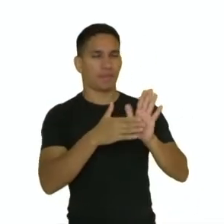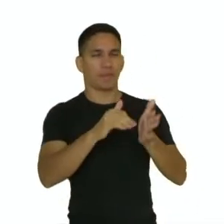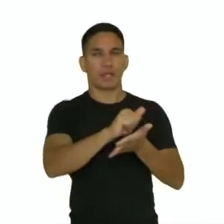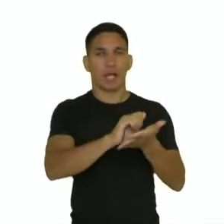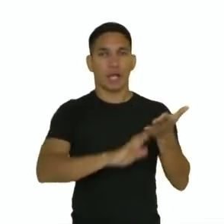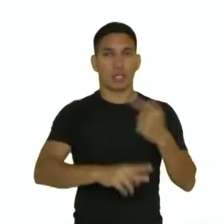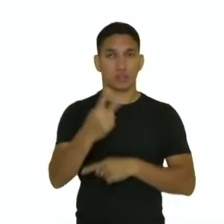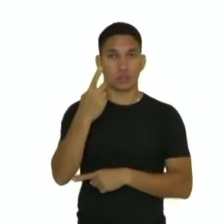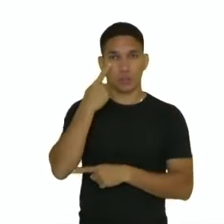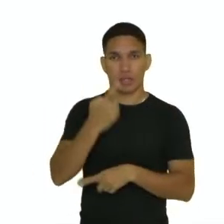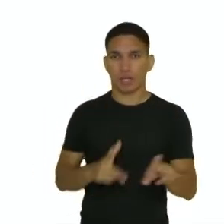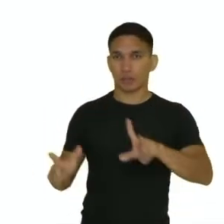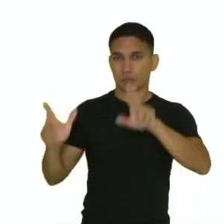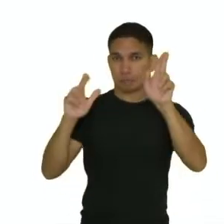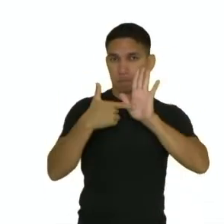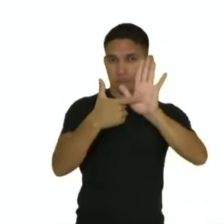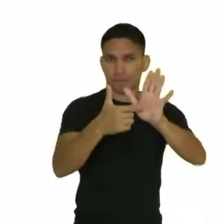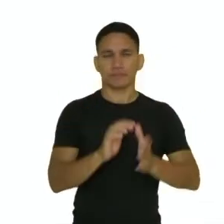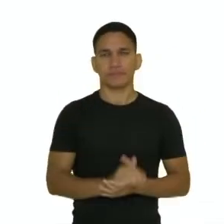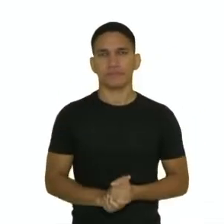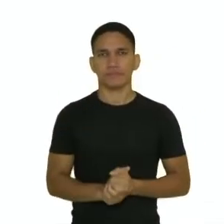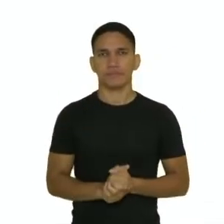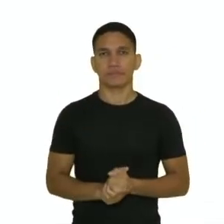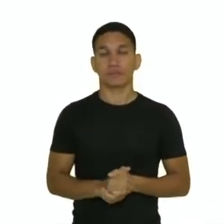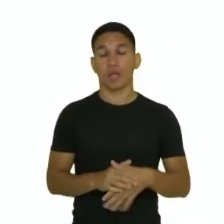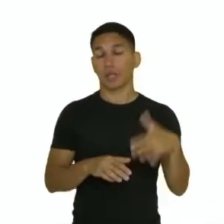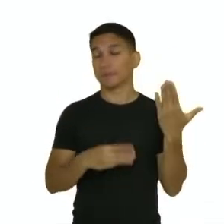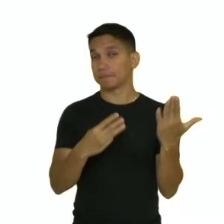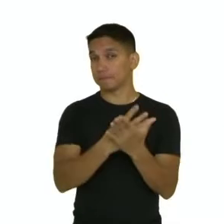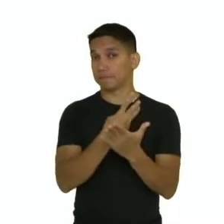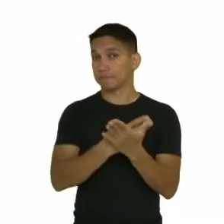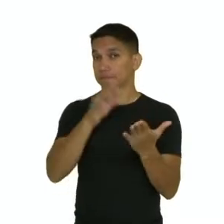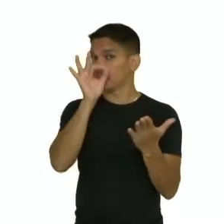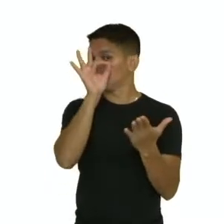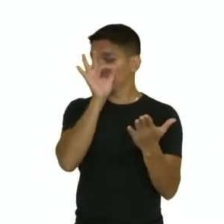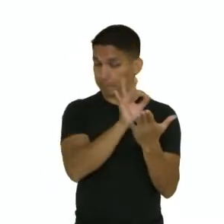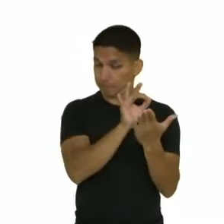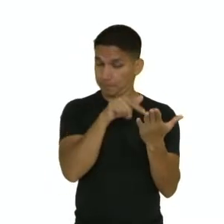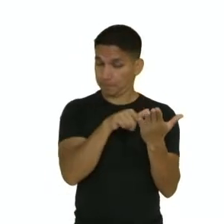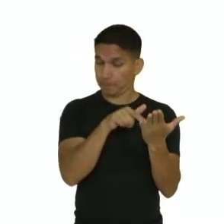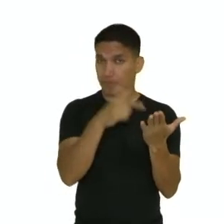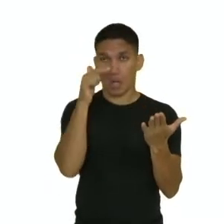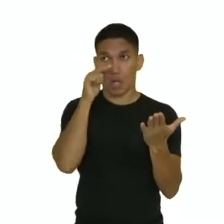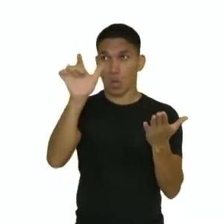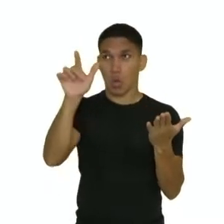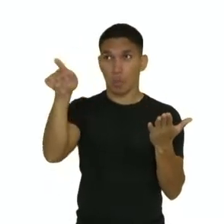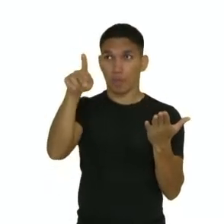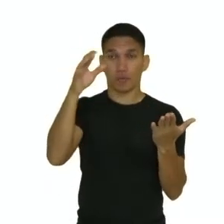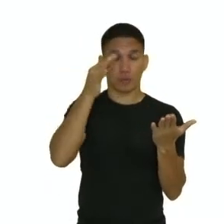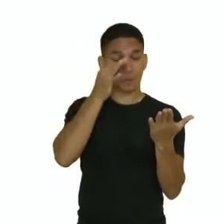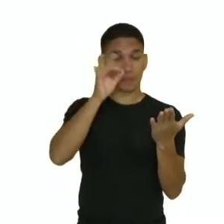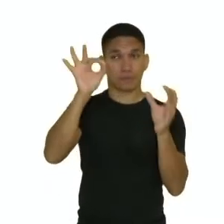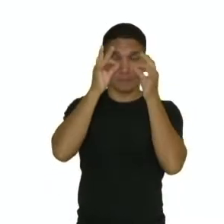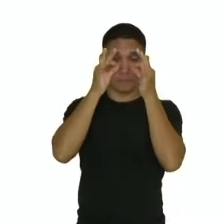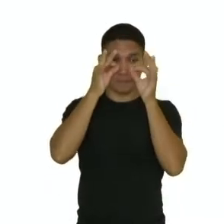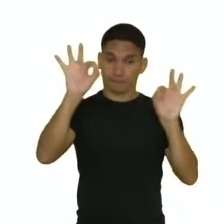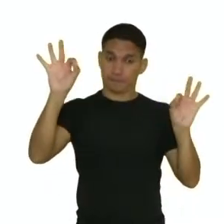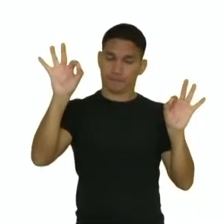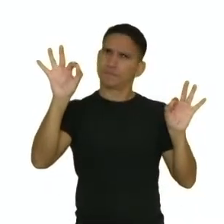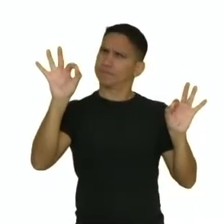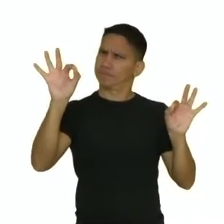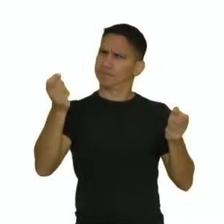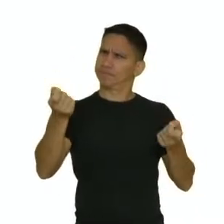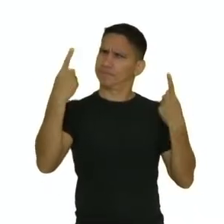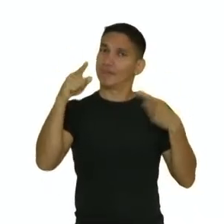esse fragmento que diz assim: um olho nas mensagens do celular e outro nas explicações dos professores. Ainda